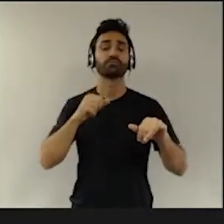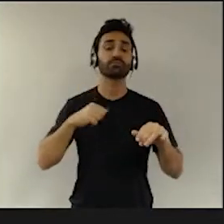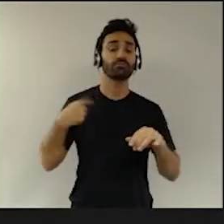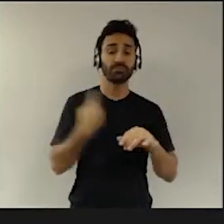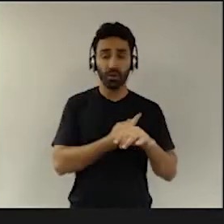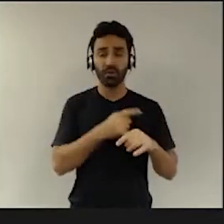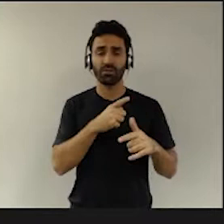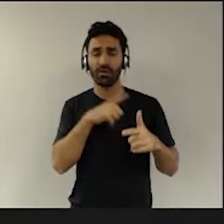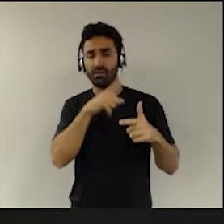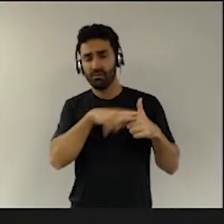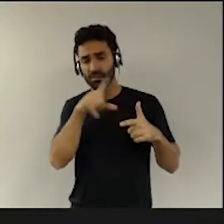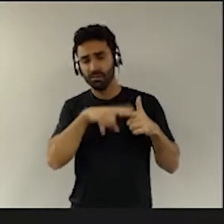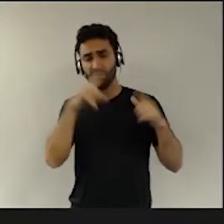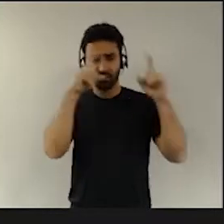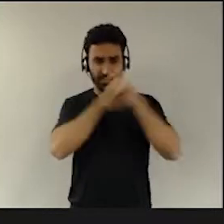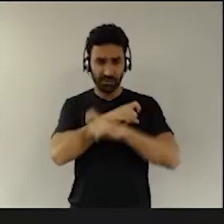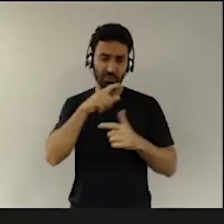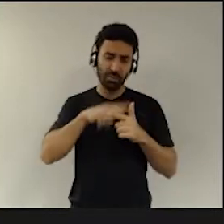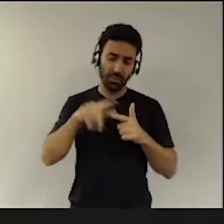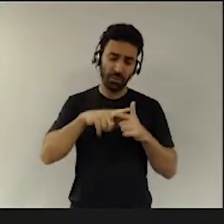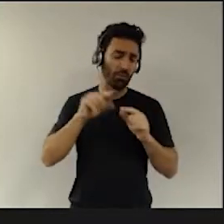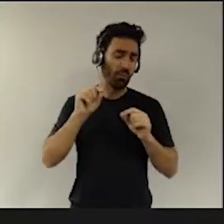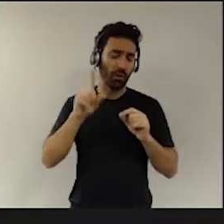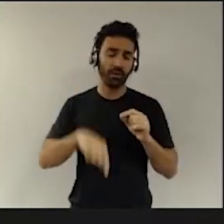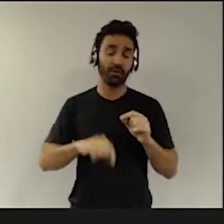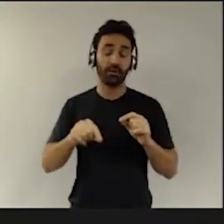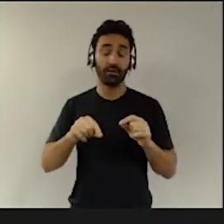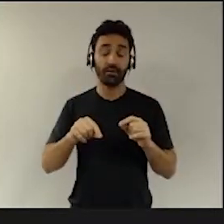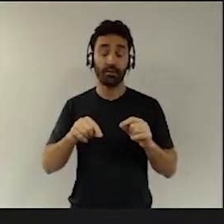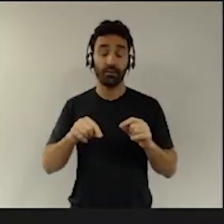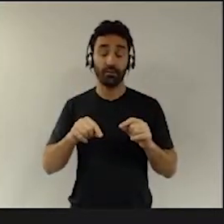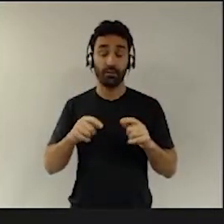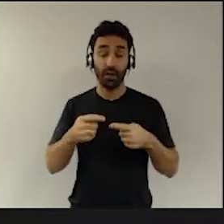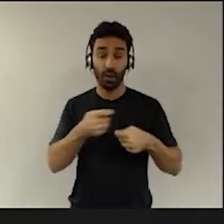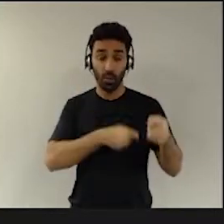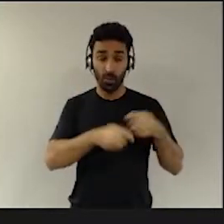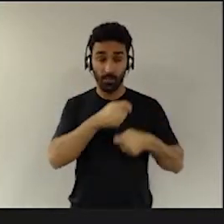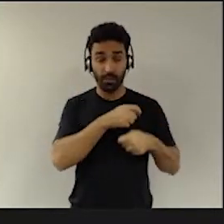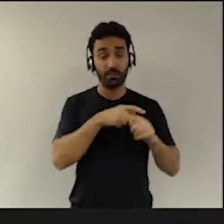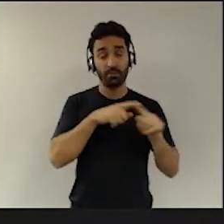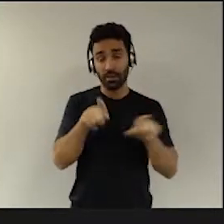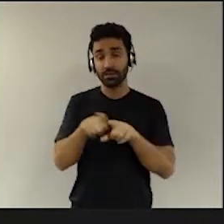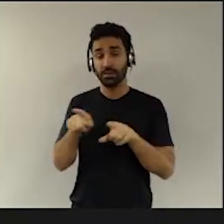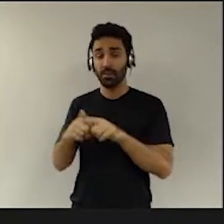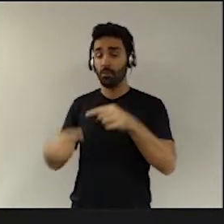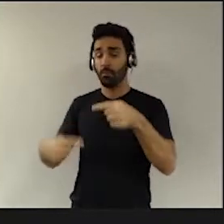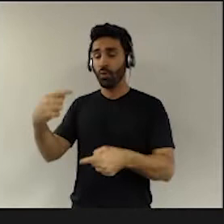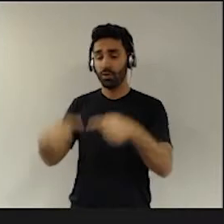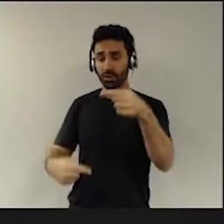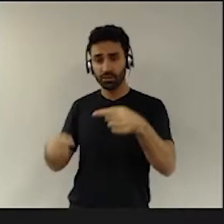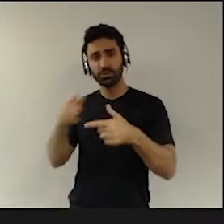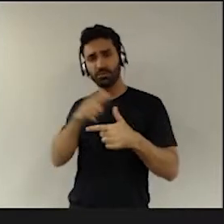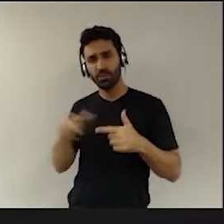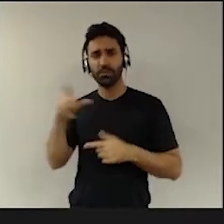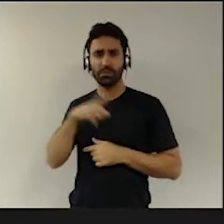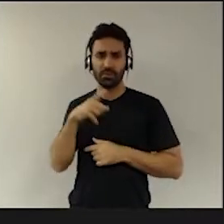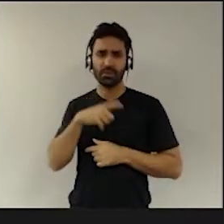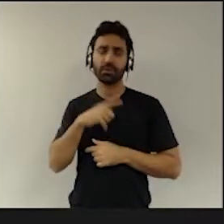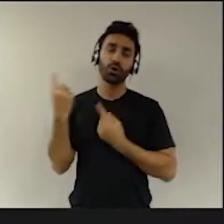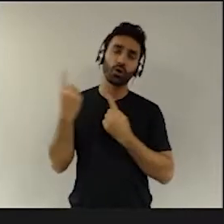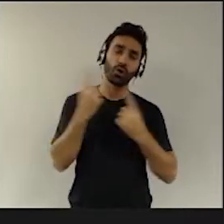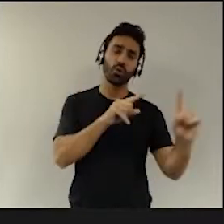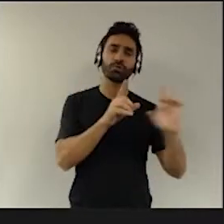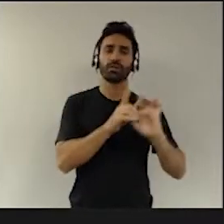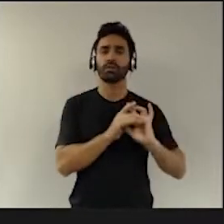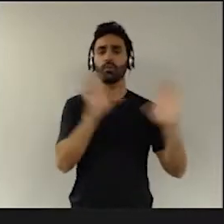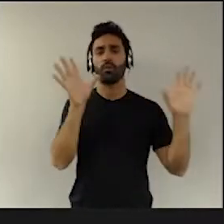crise sanitária e econômica sem precedentes, mas também uma crise política, onde ataques têm sido feitos à nossa democracia.